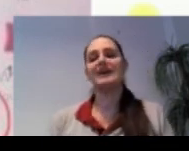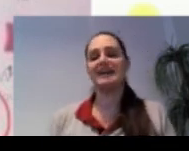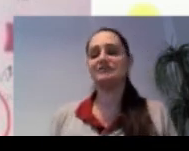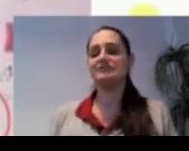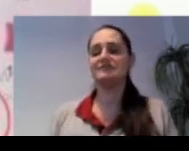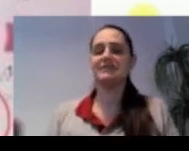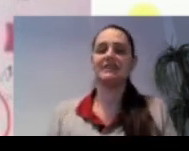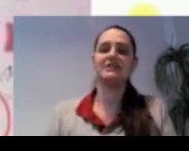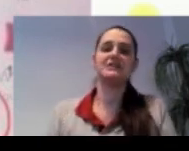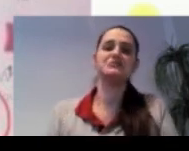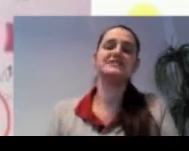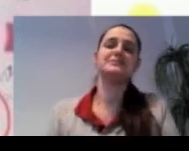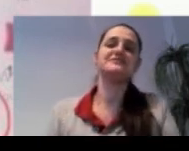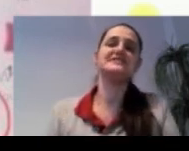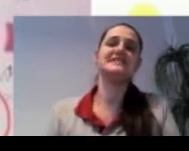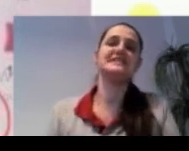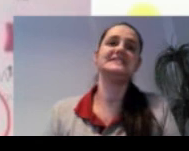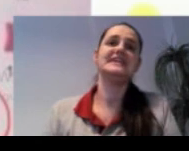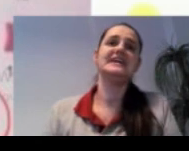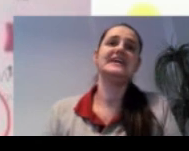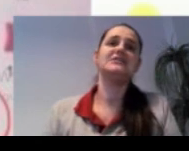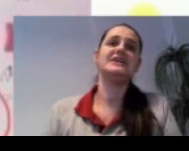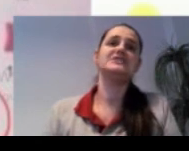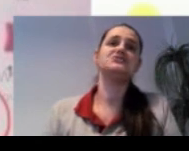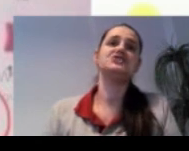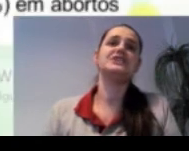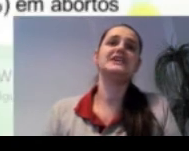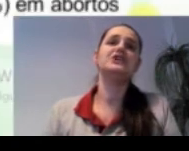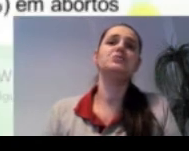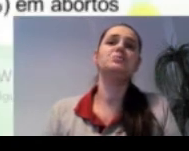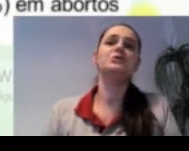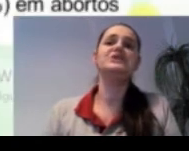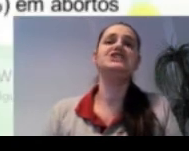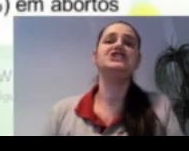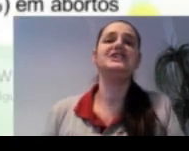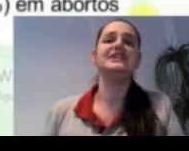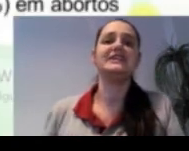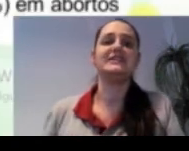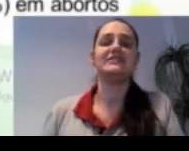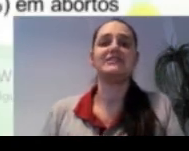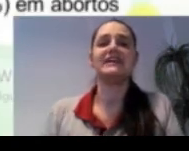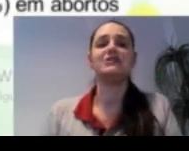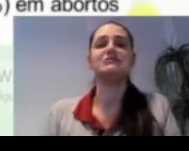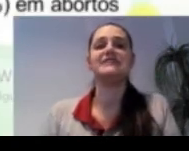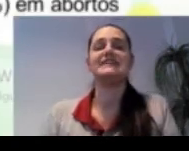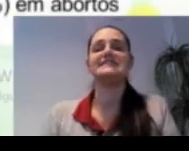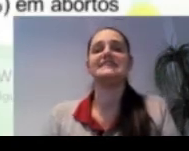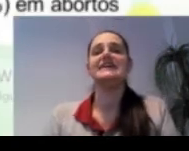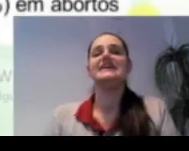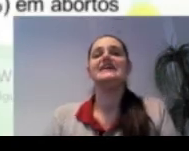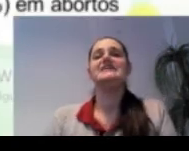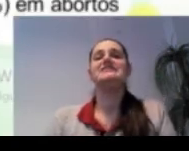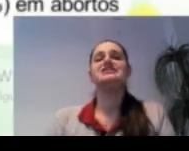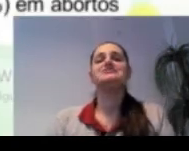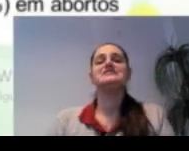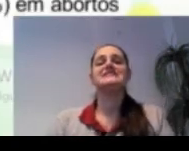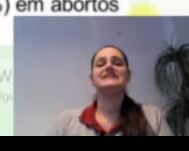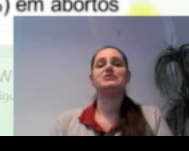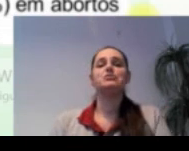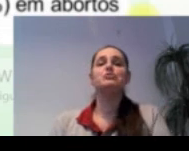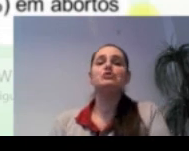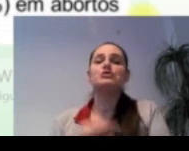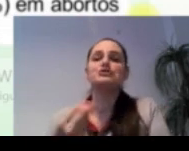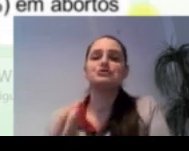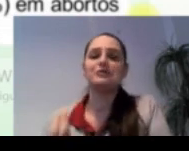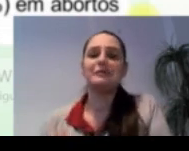E, em último caso, que eu quero mostrar para vocês, é o caso de euploidia. O que acontece? Em vez de